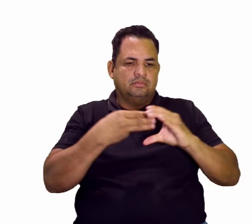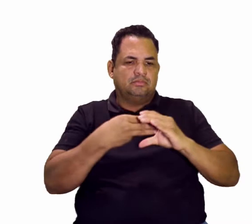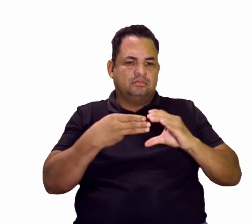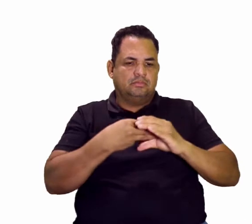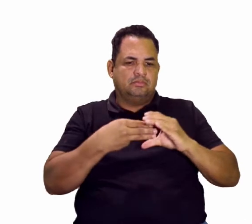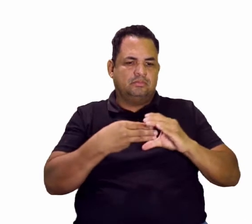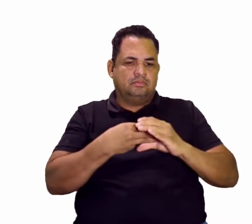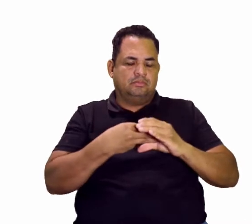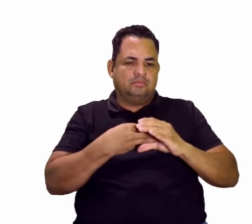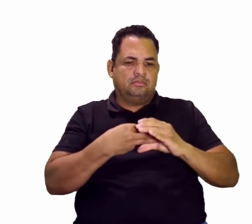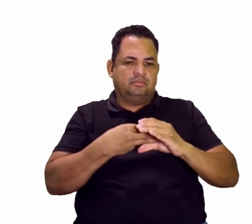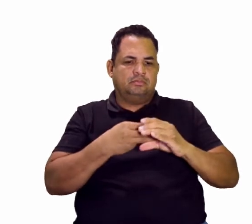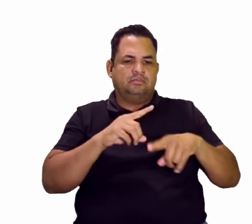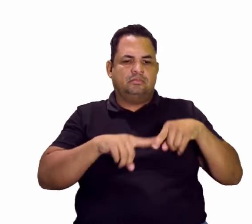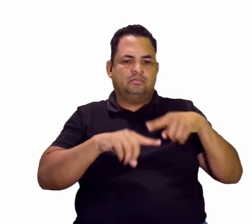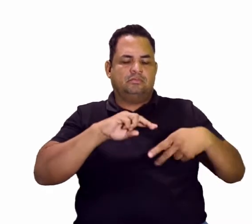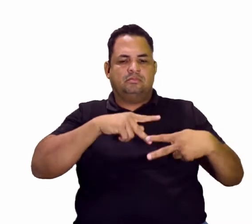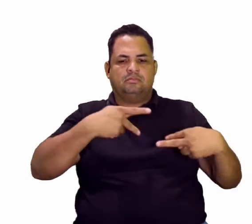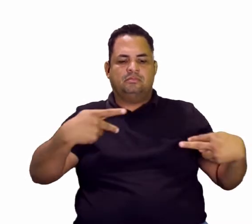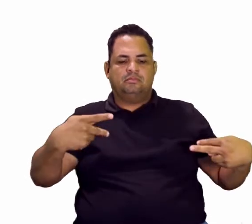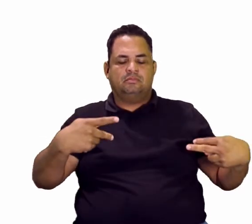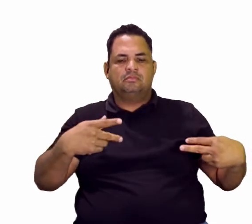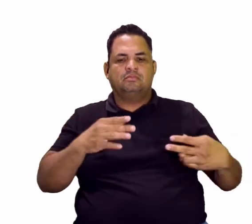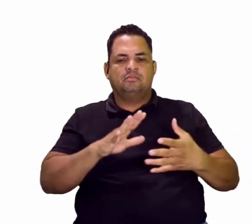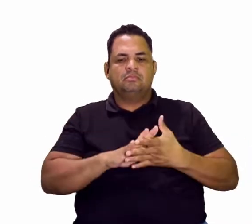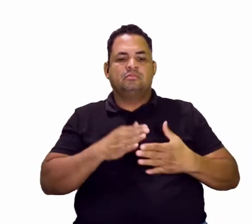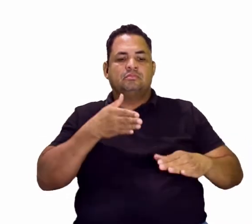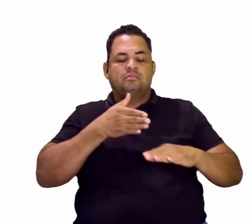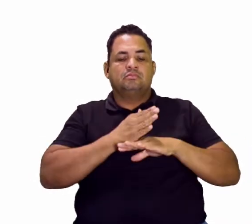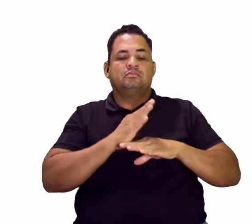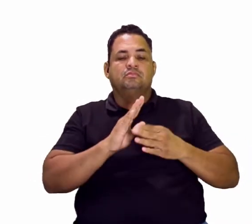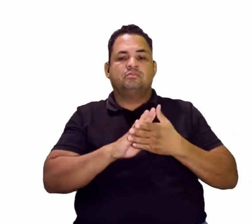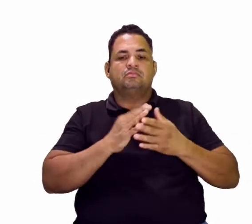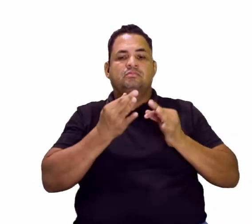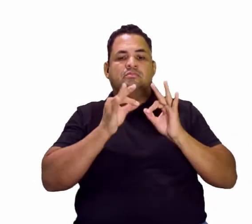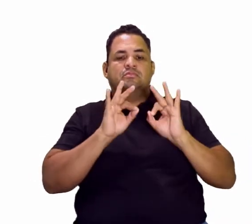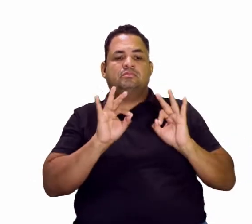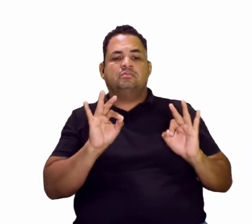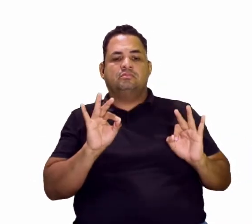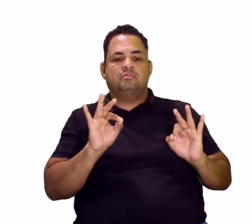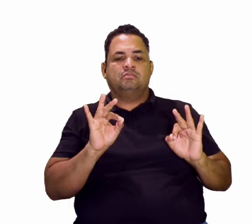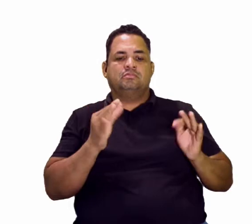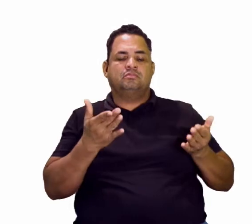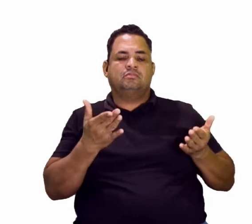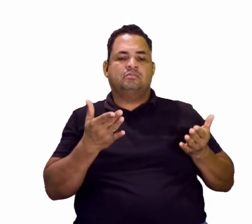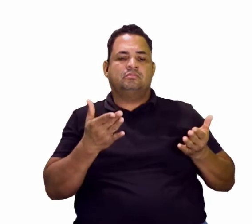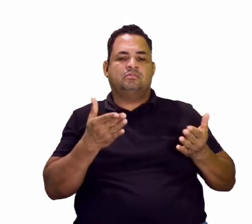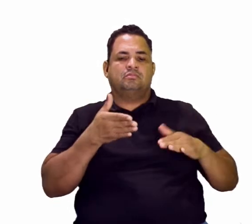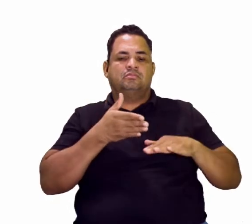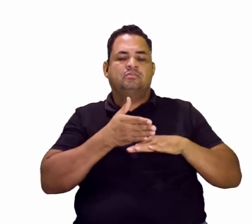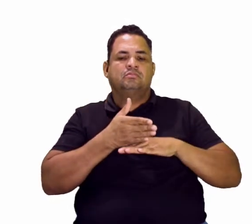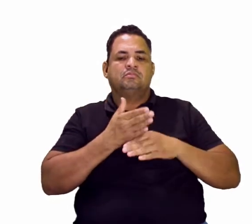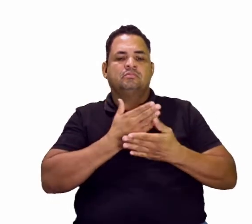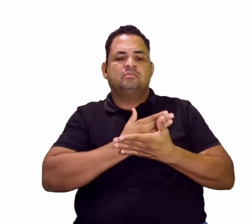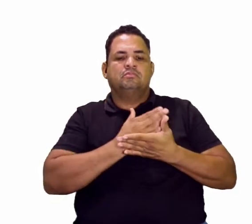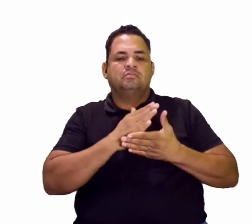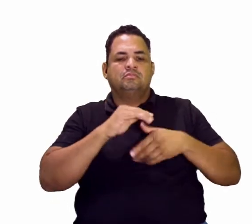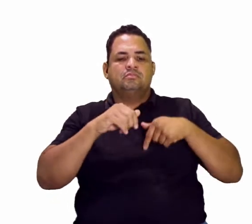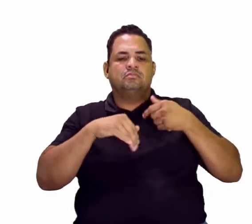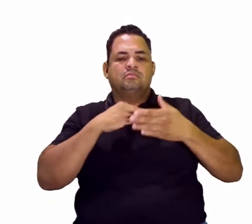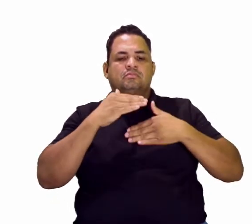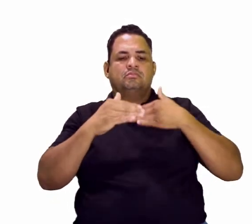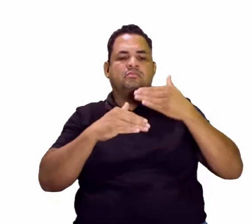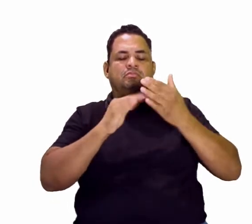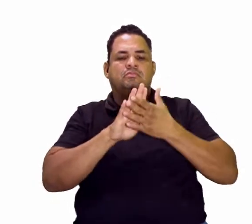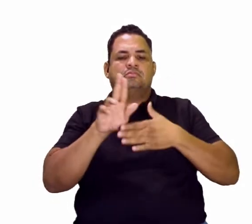material viral ao material genético do ser que ele está parasitando, ou simplesmente ele entra e começa a se